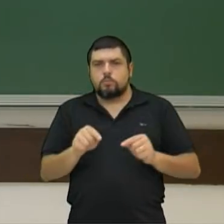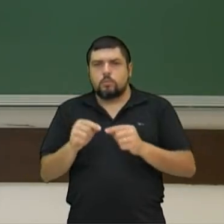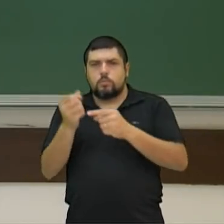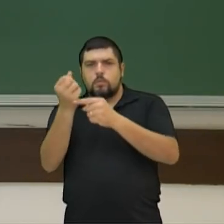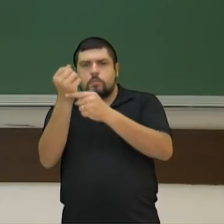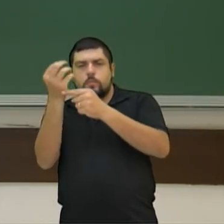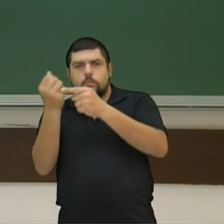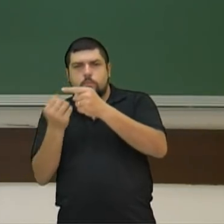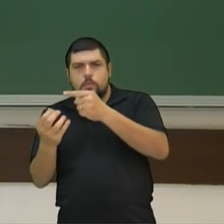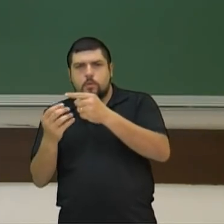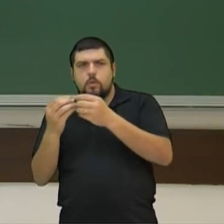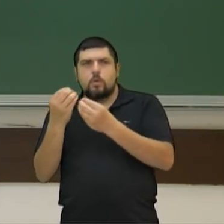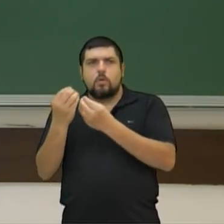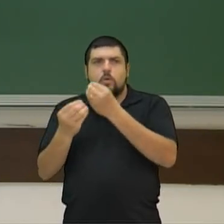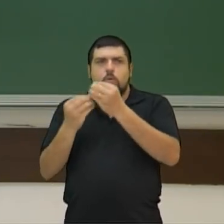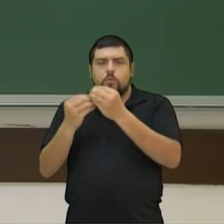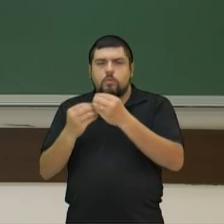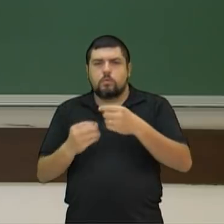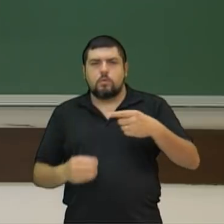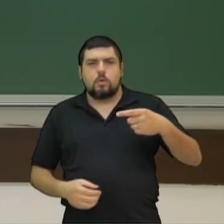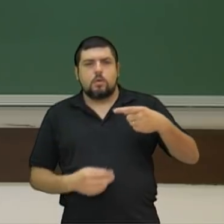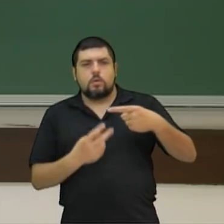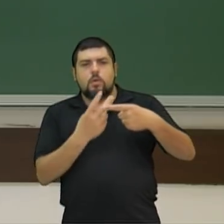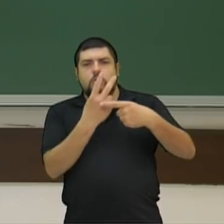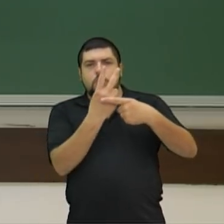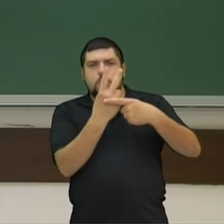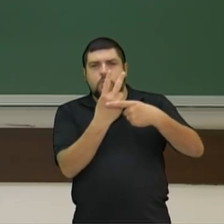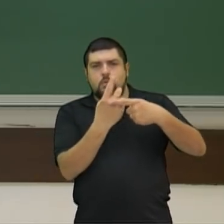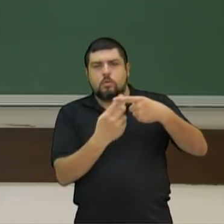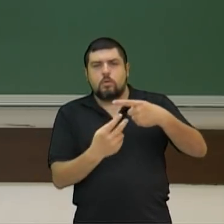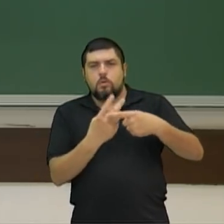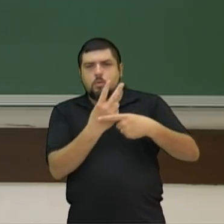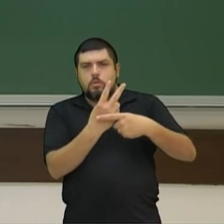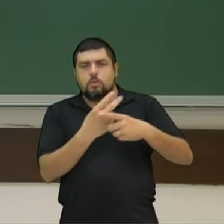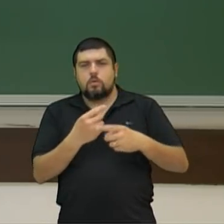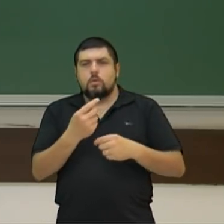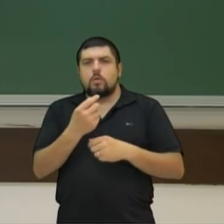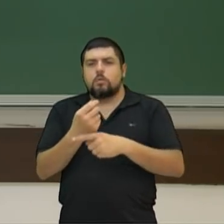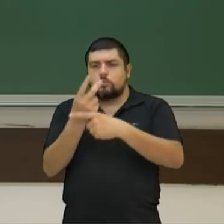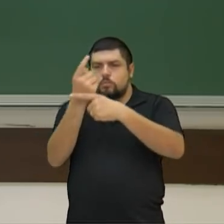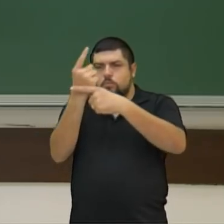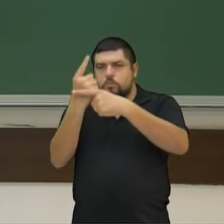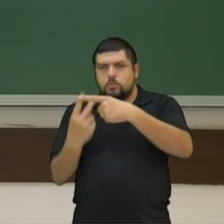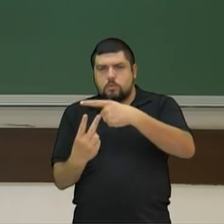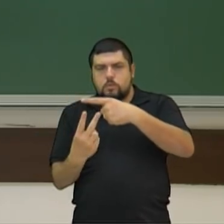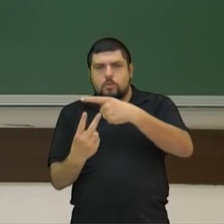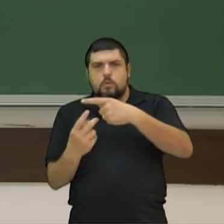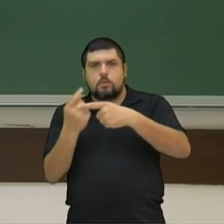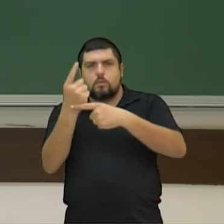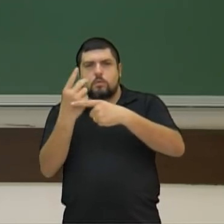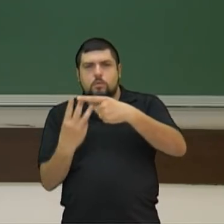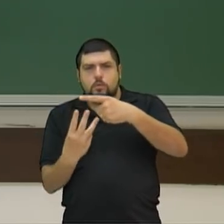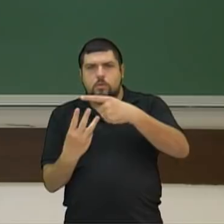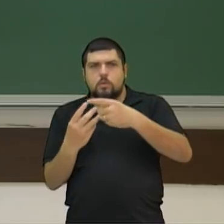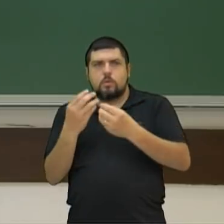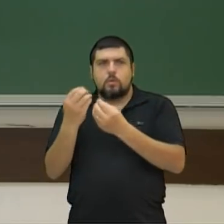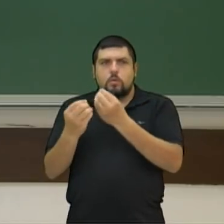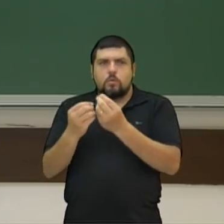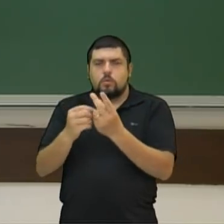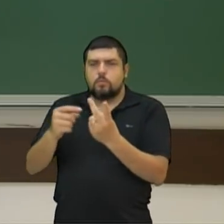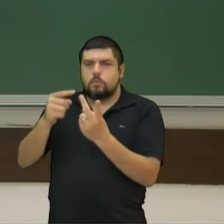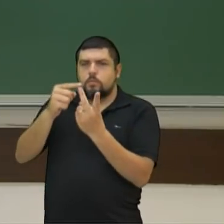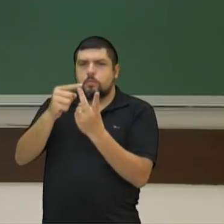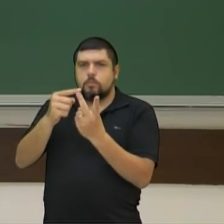raiz. 2 elevado a 1/3. O denominador é 3, então o índice da raiz vai virar 3. O expoente é 1,